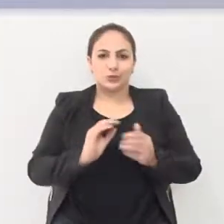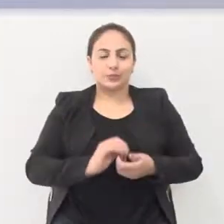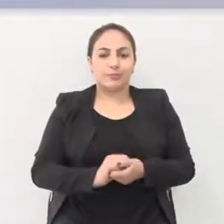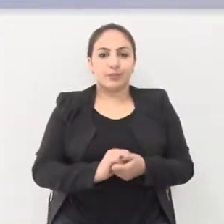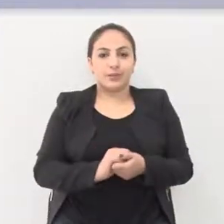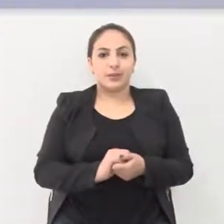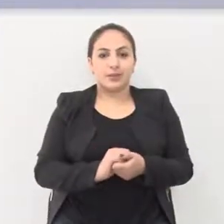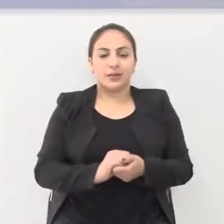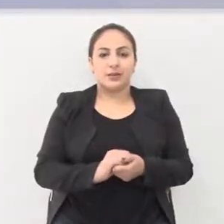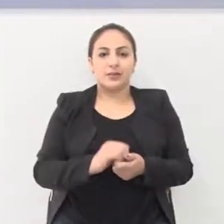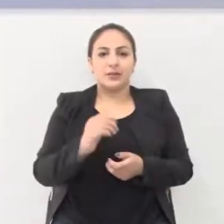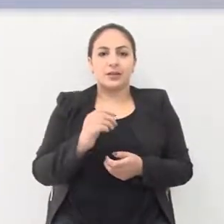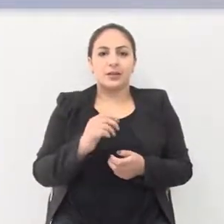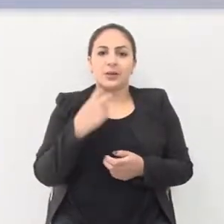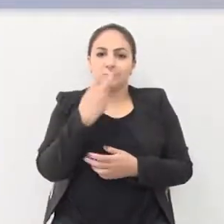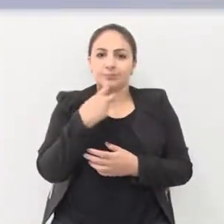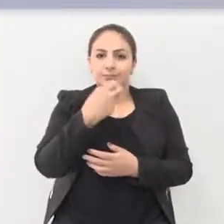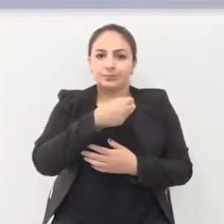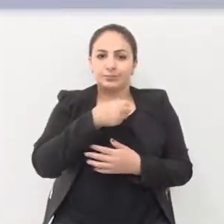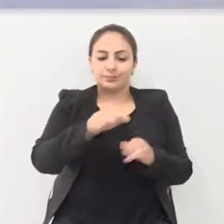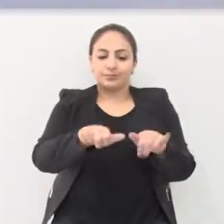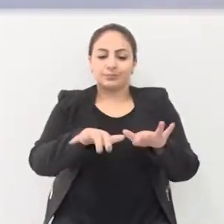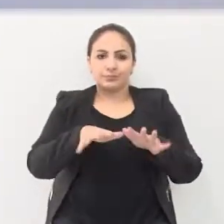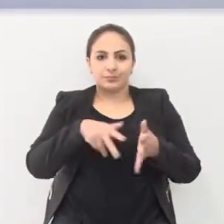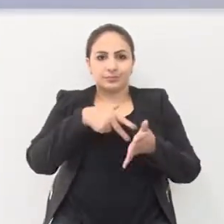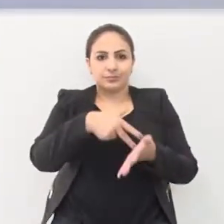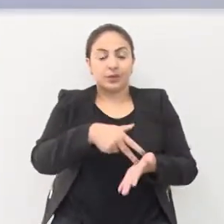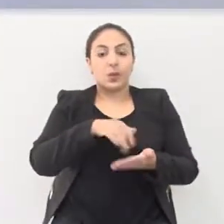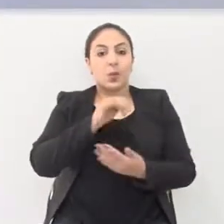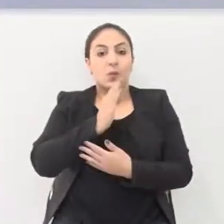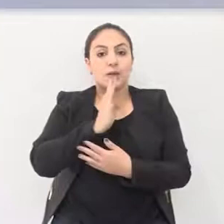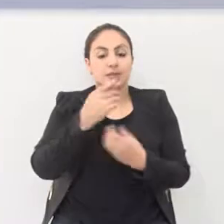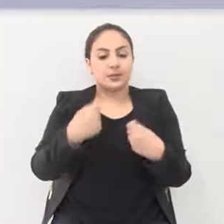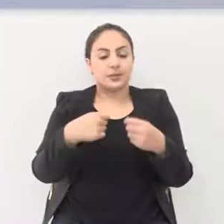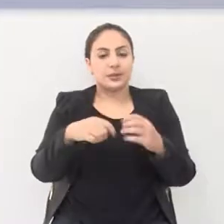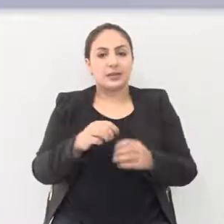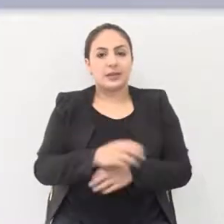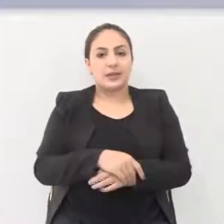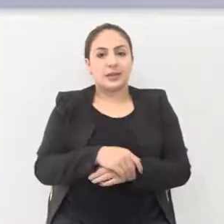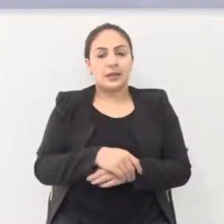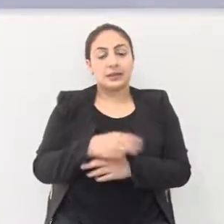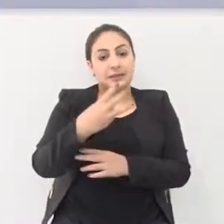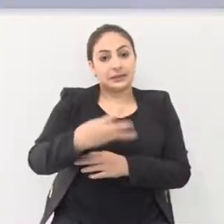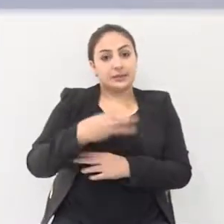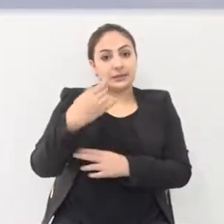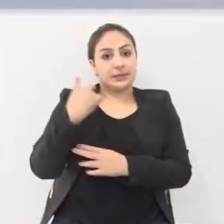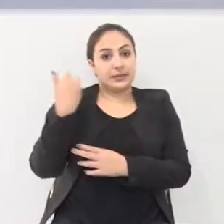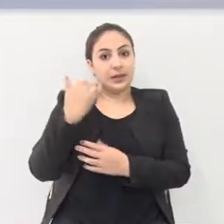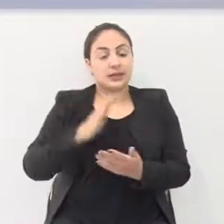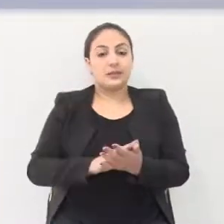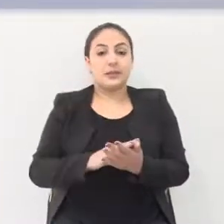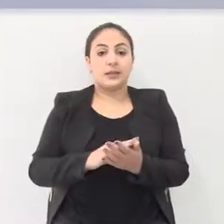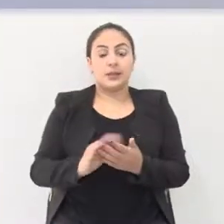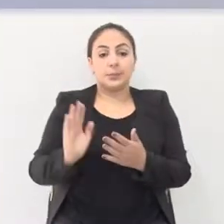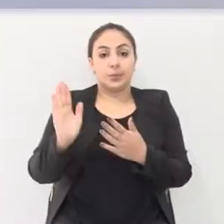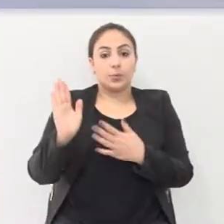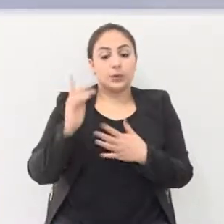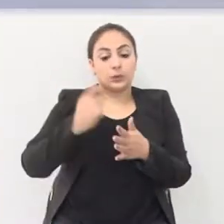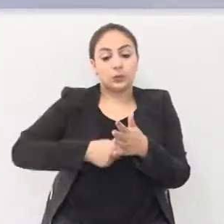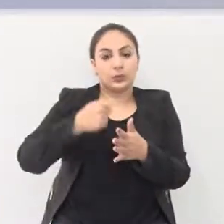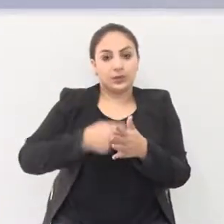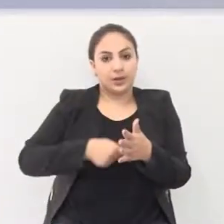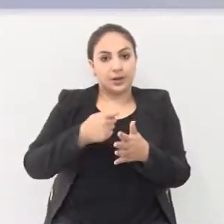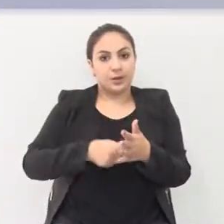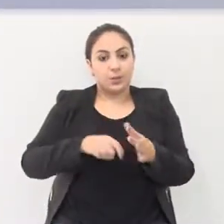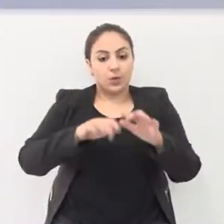Boa noite. Orador do Grande Expediente conhece demandas da terceira idade e promete batalhar por sede